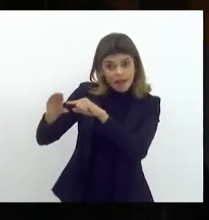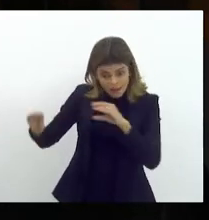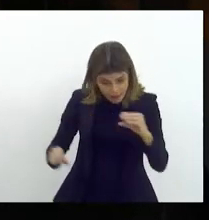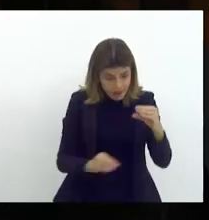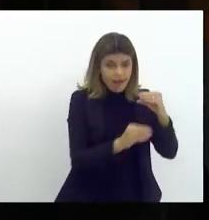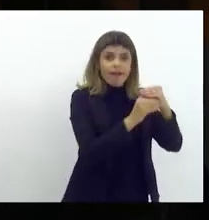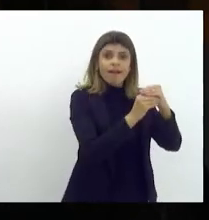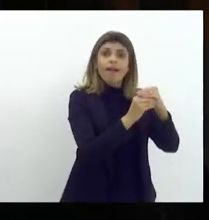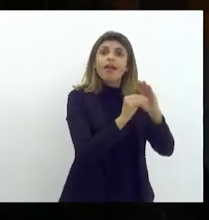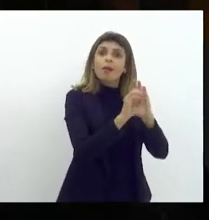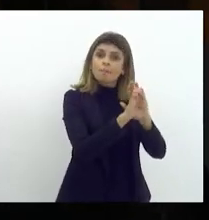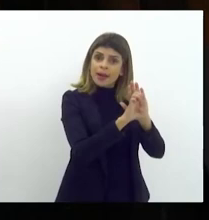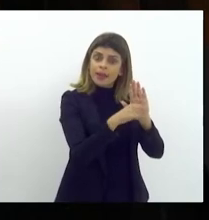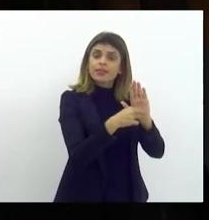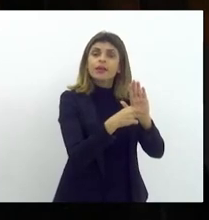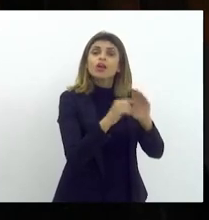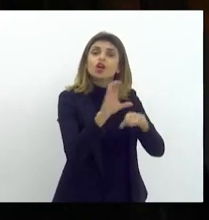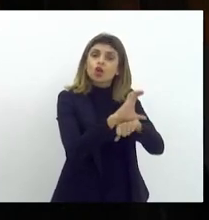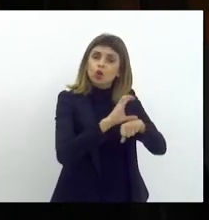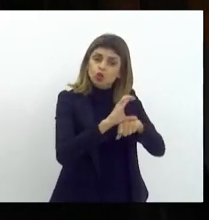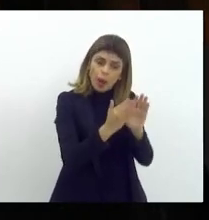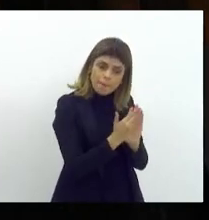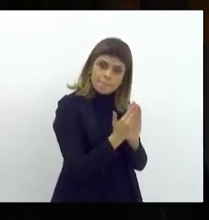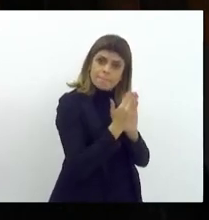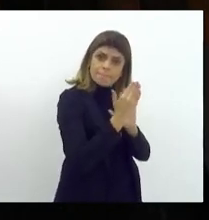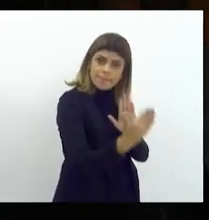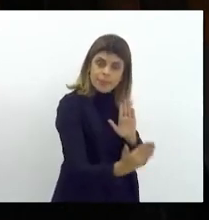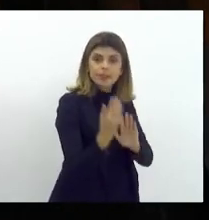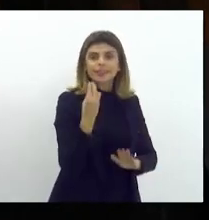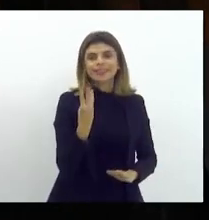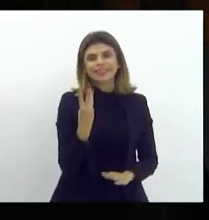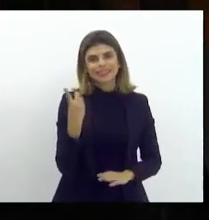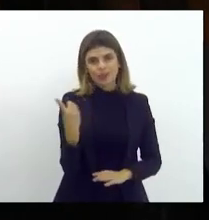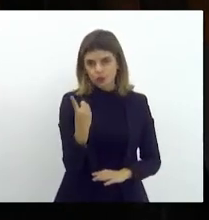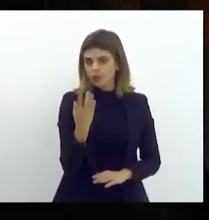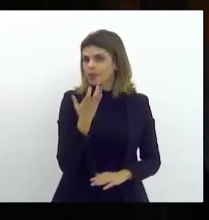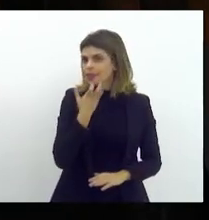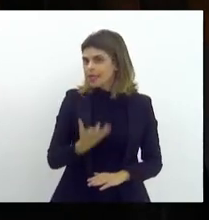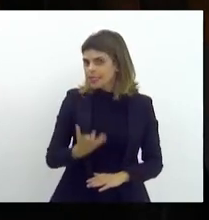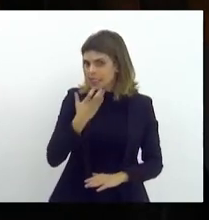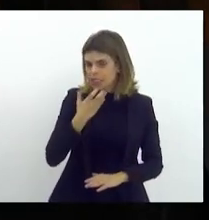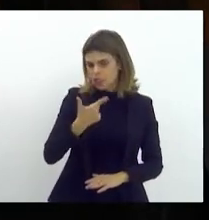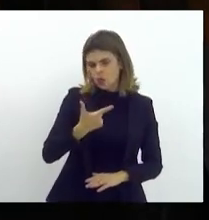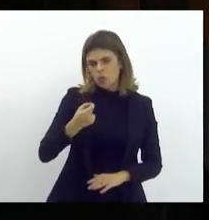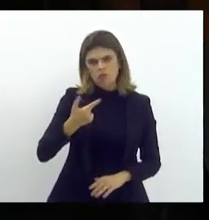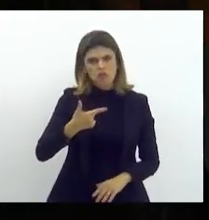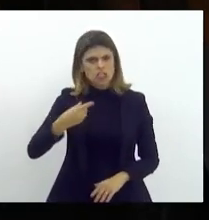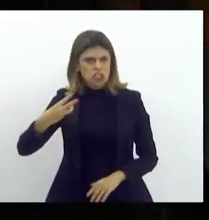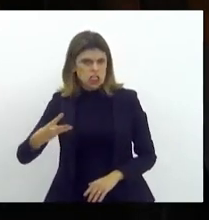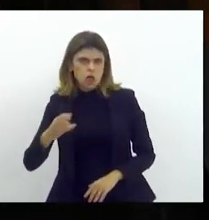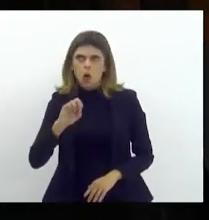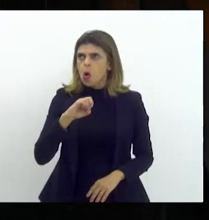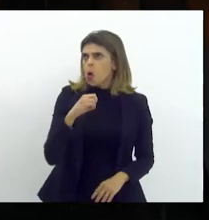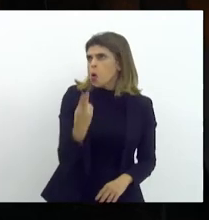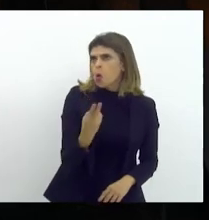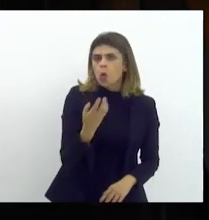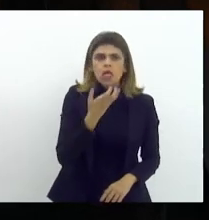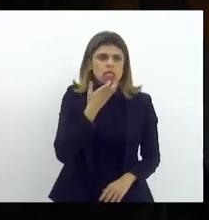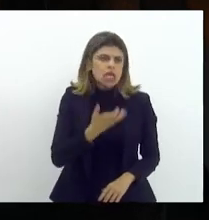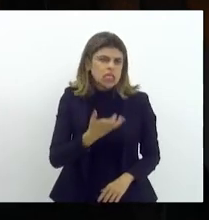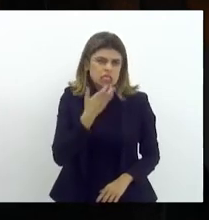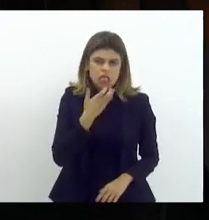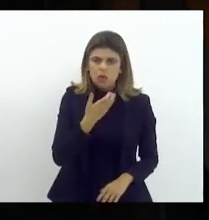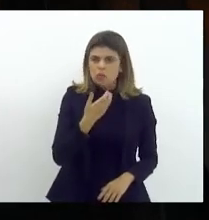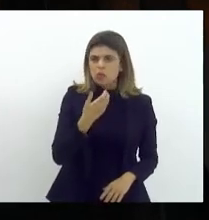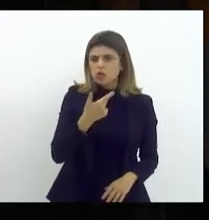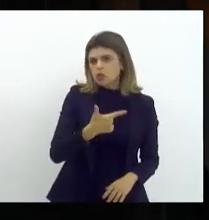pois tem o prazo dela para 31 de Dezembro de 23 ou para 31 de Dezembro de